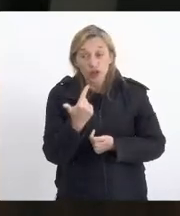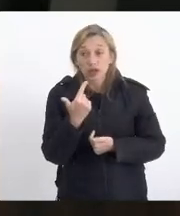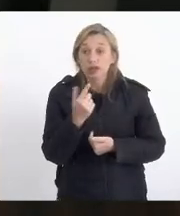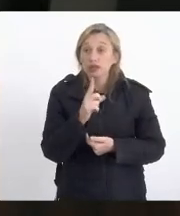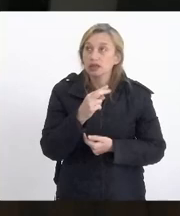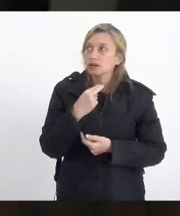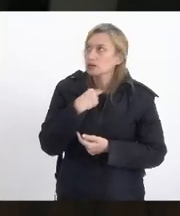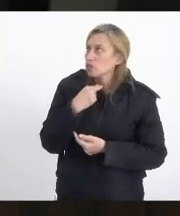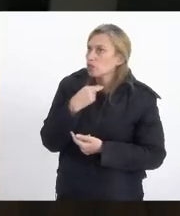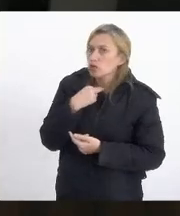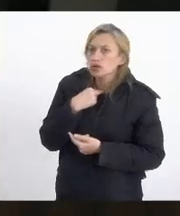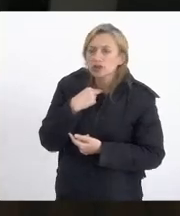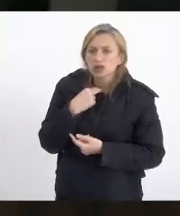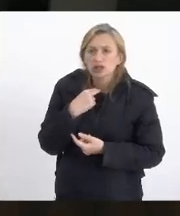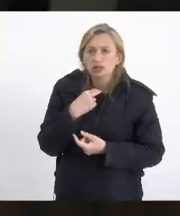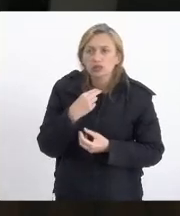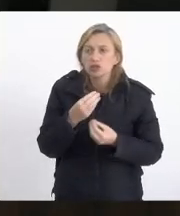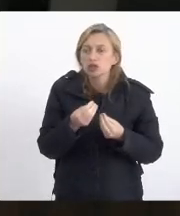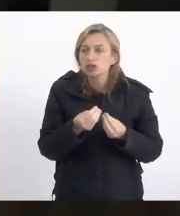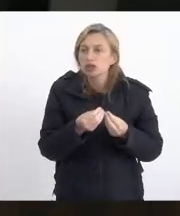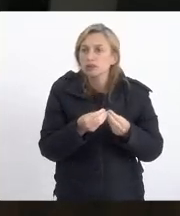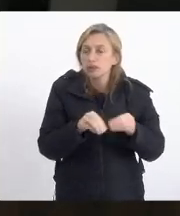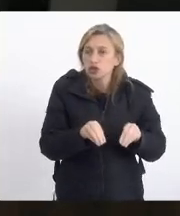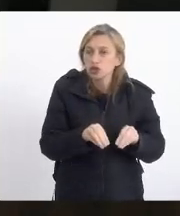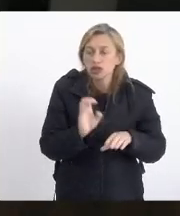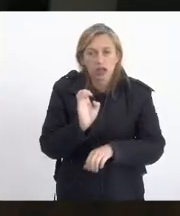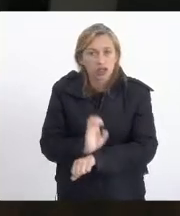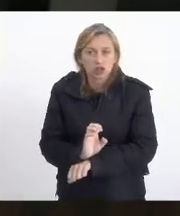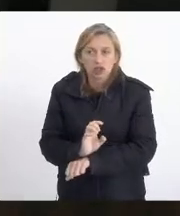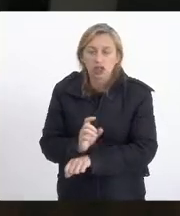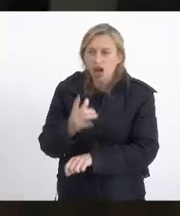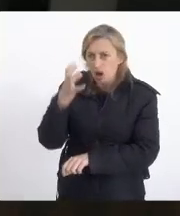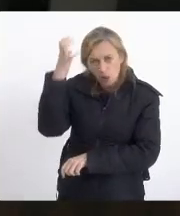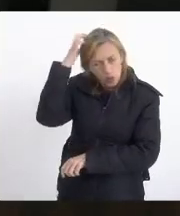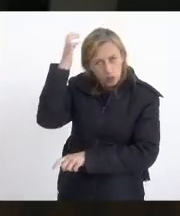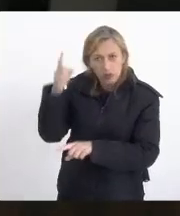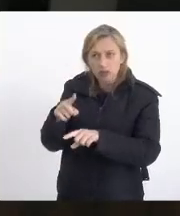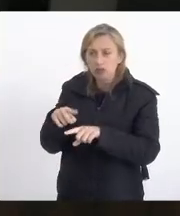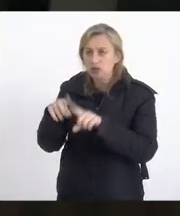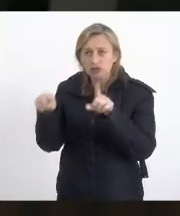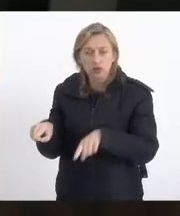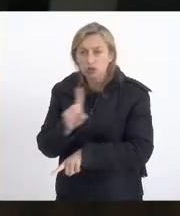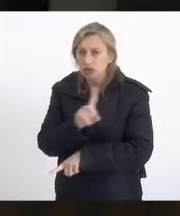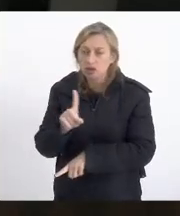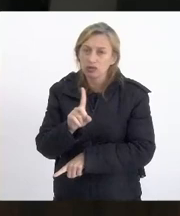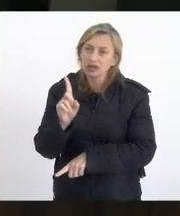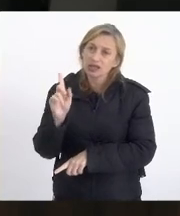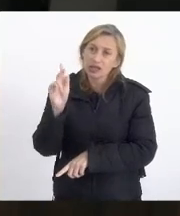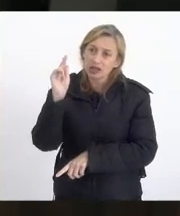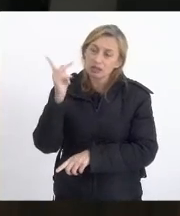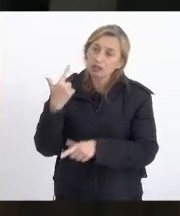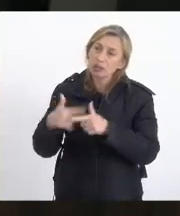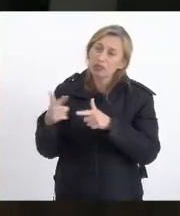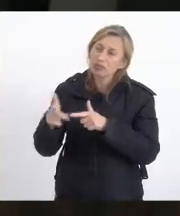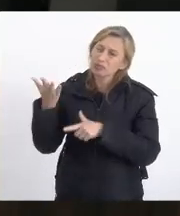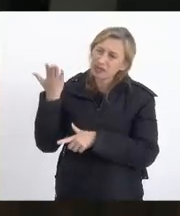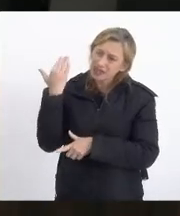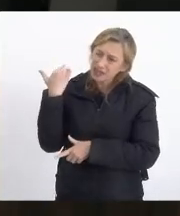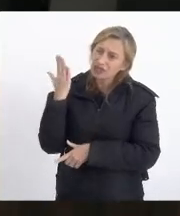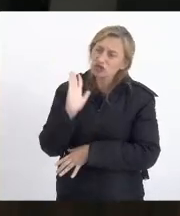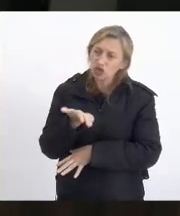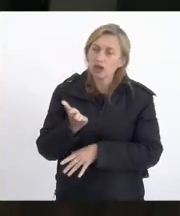não podemos quebrar o Estado. A culpa não é do servidor, é histórico. É histórico.